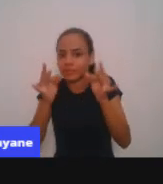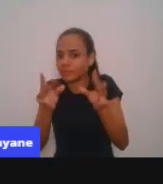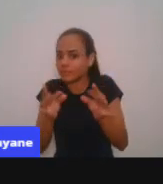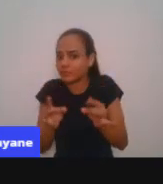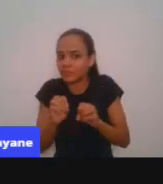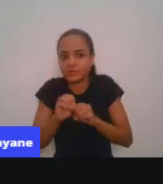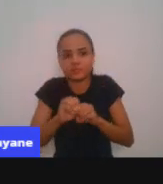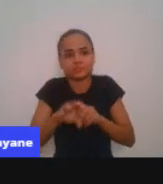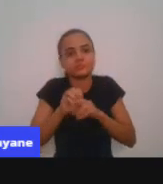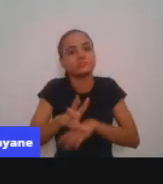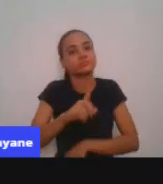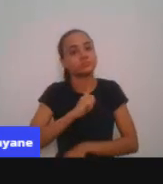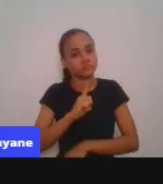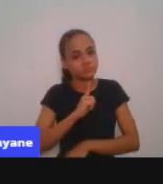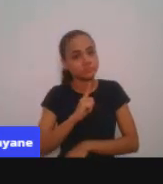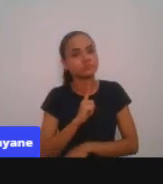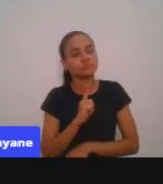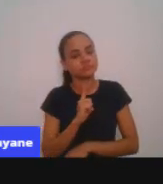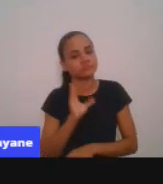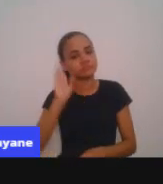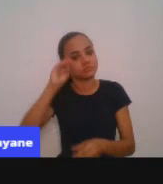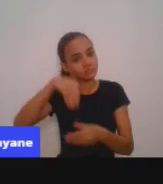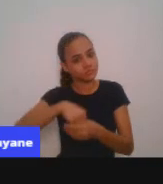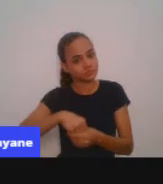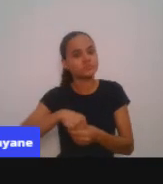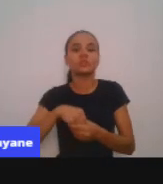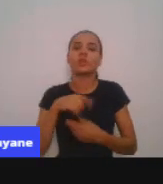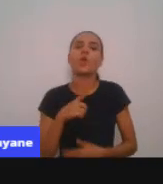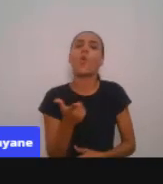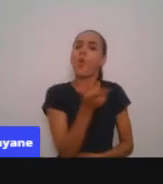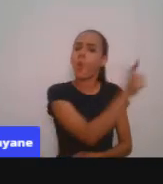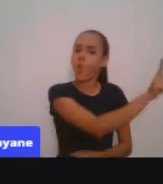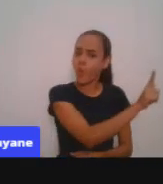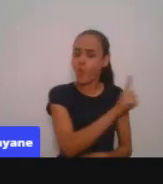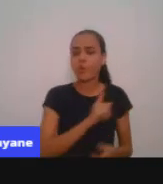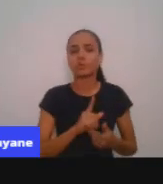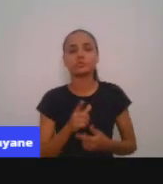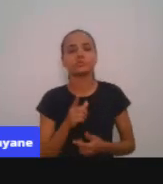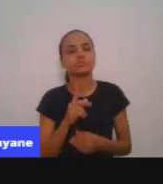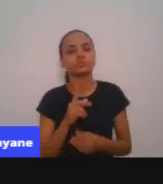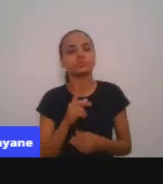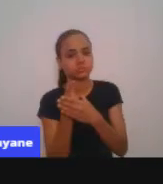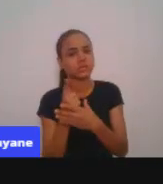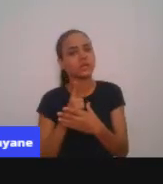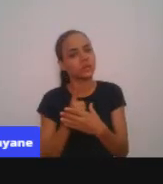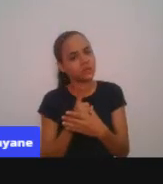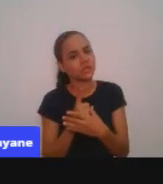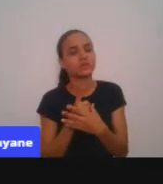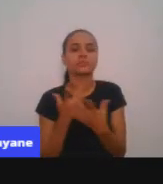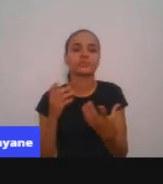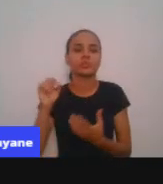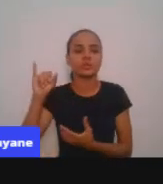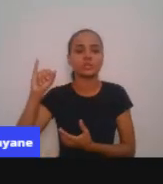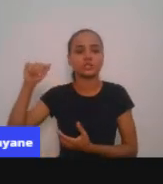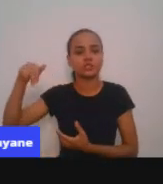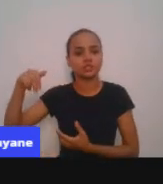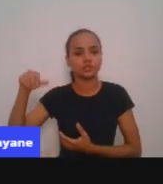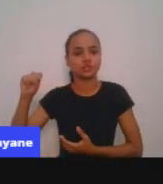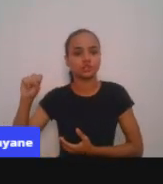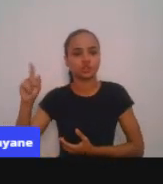tem outros programas, isso aí é um deles, né, para edição de vídeos, tem outros programas, assim como o InShot, o Power